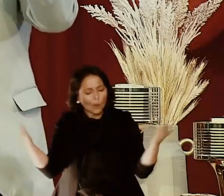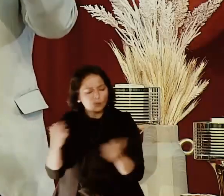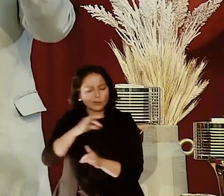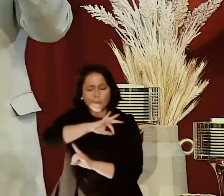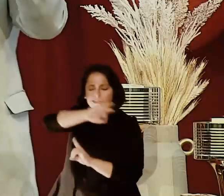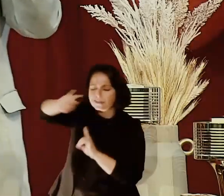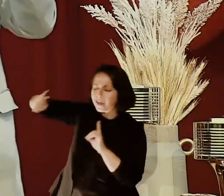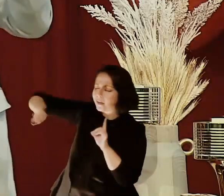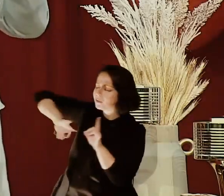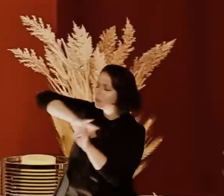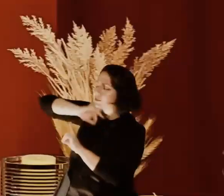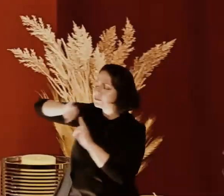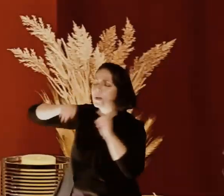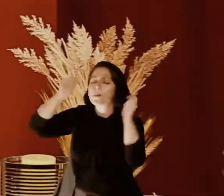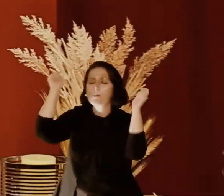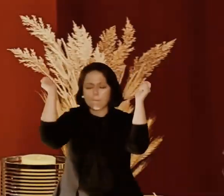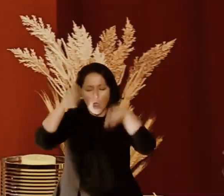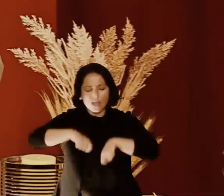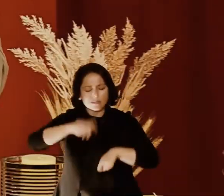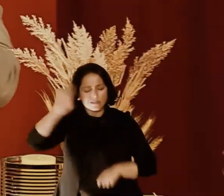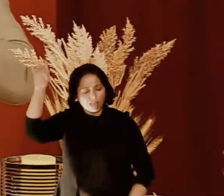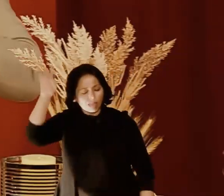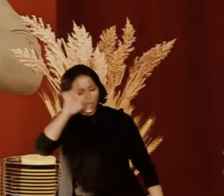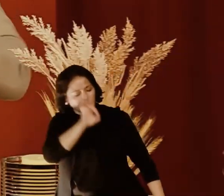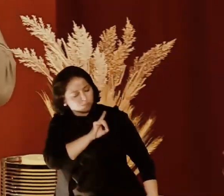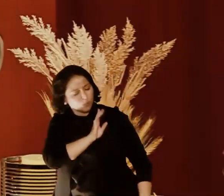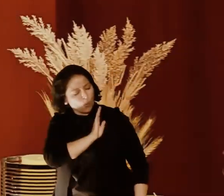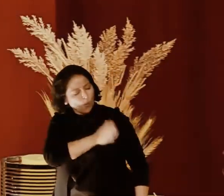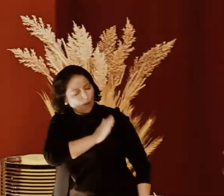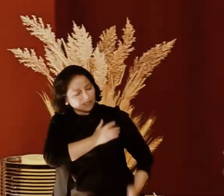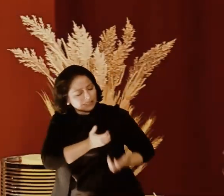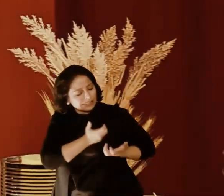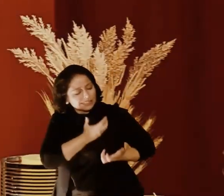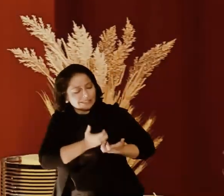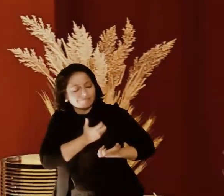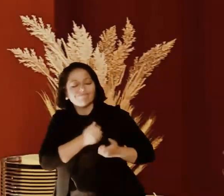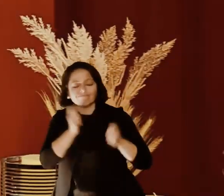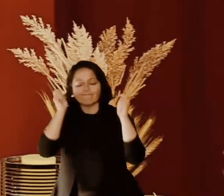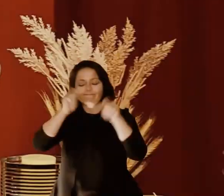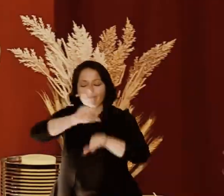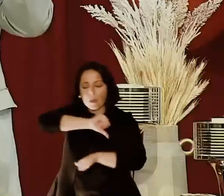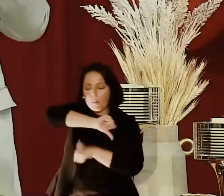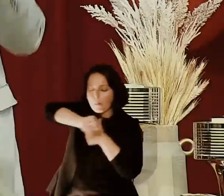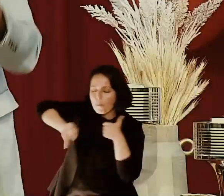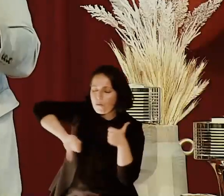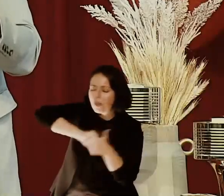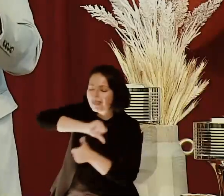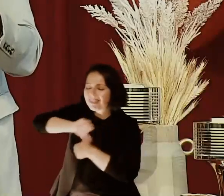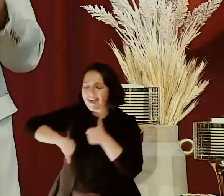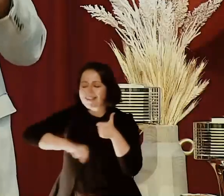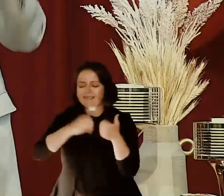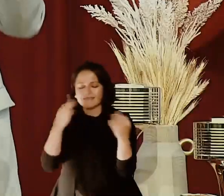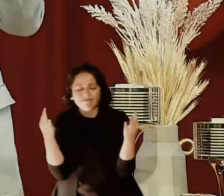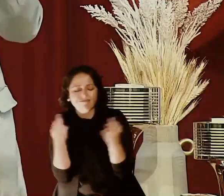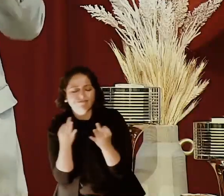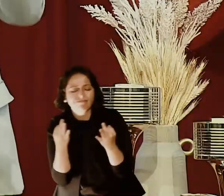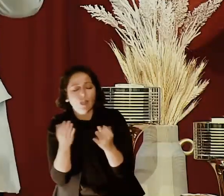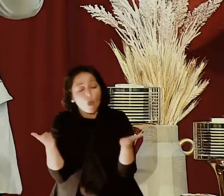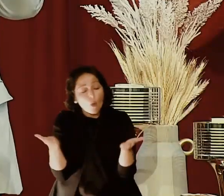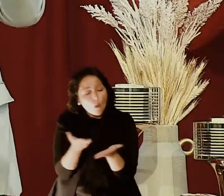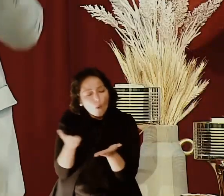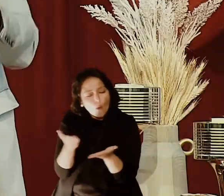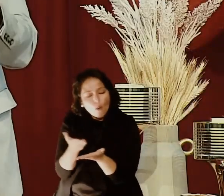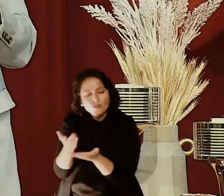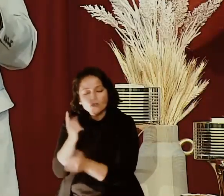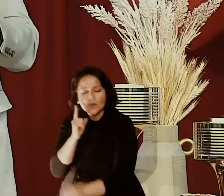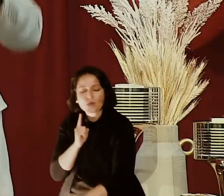Santo Espírito possa vir aos nossos corações e produzir em nós mudança, aperfeiçoamento. Que tenhamos hoje